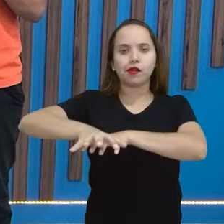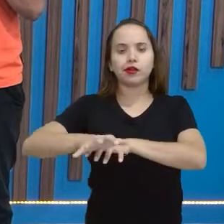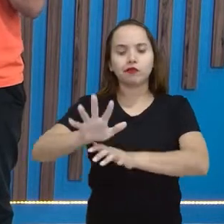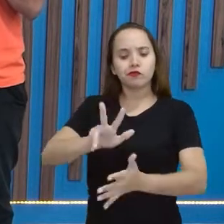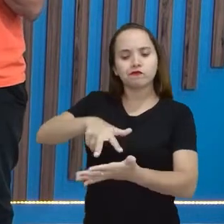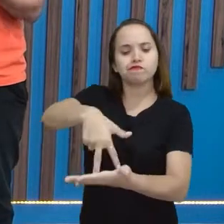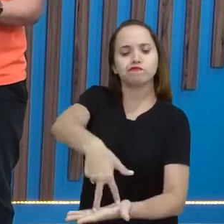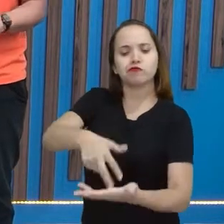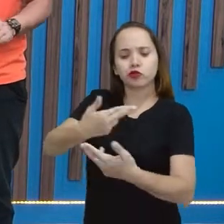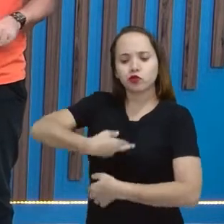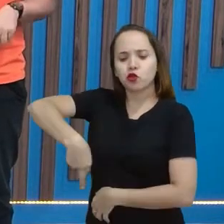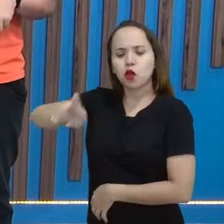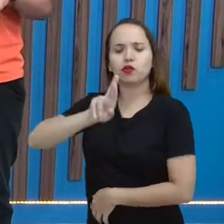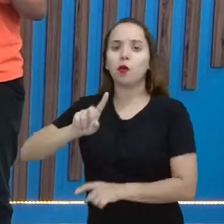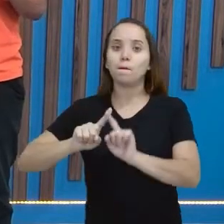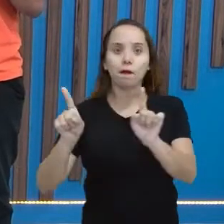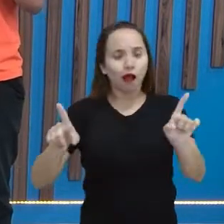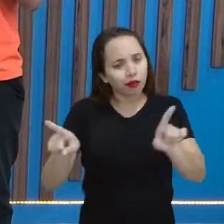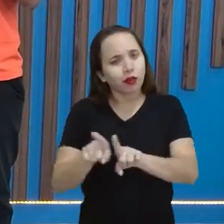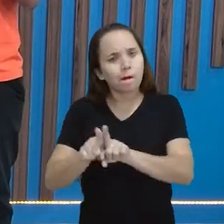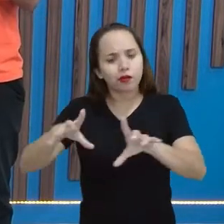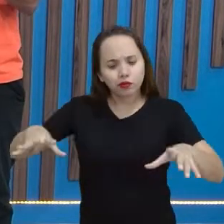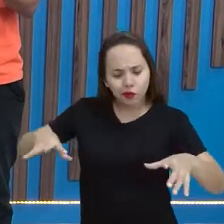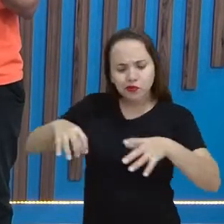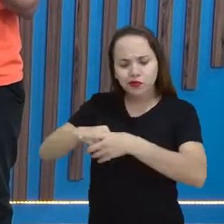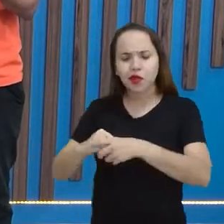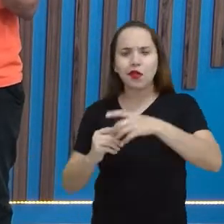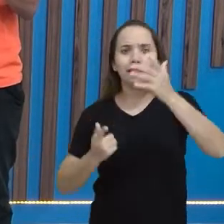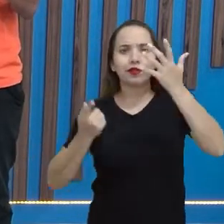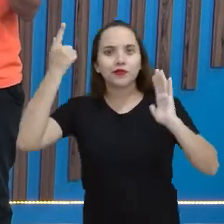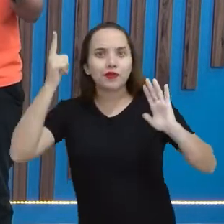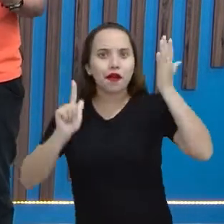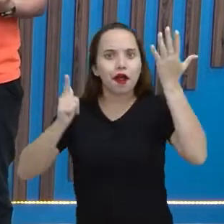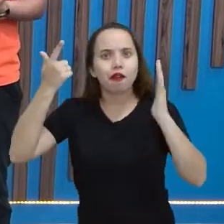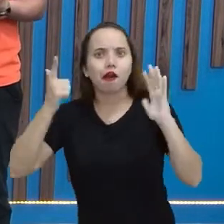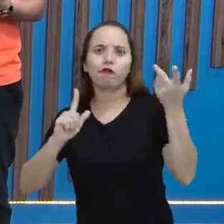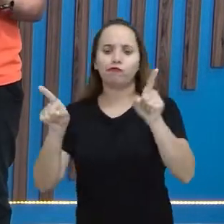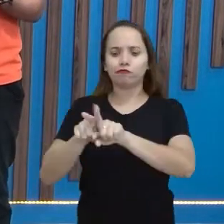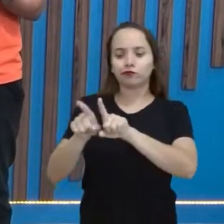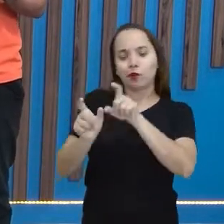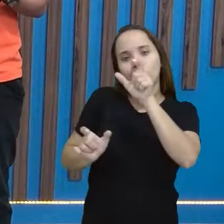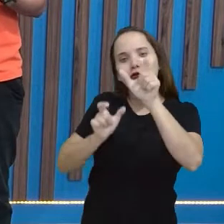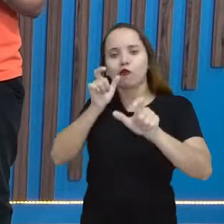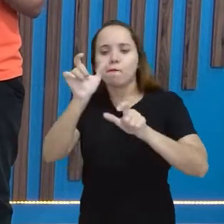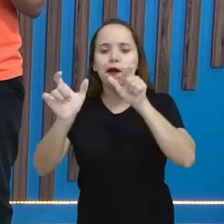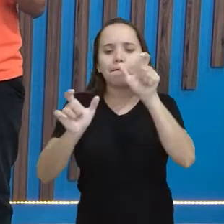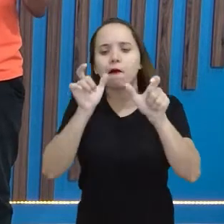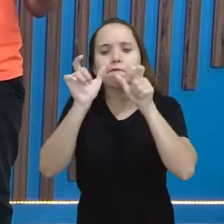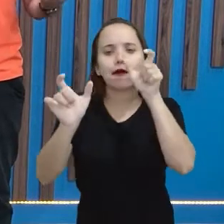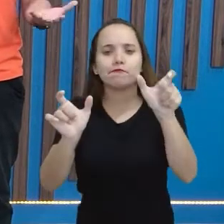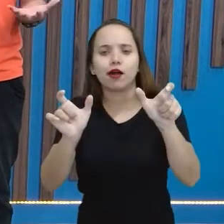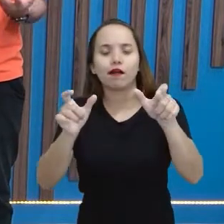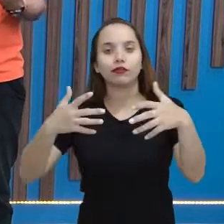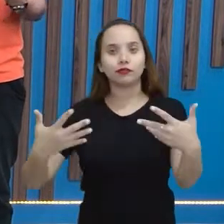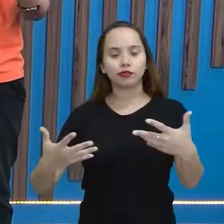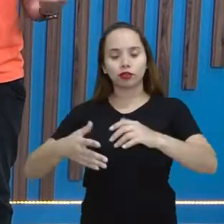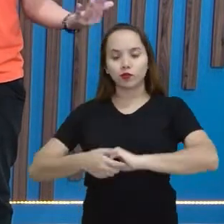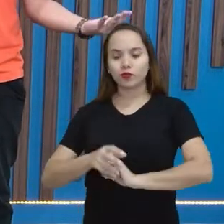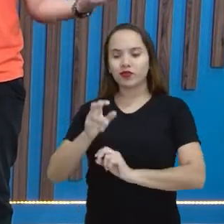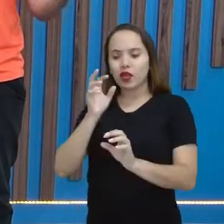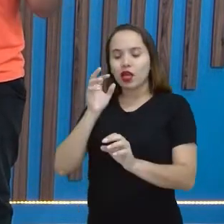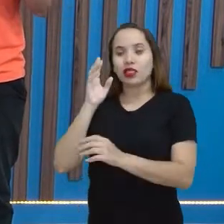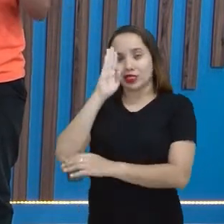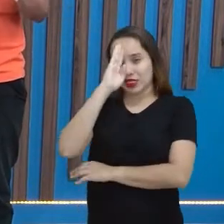no nosso carnaval, estão nas nossas palavras, então indiretamente elas